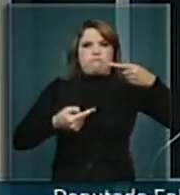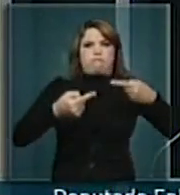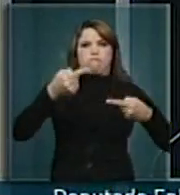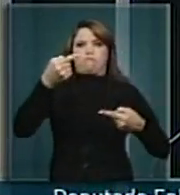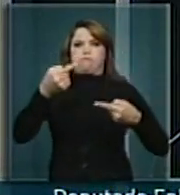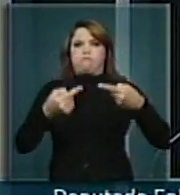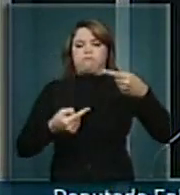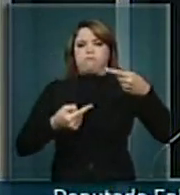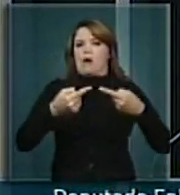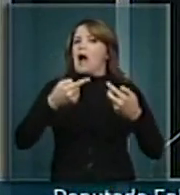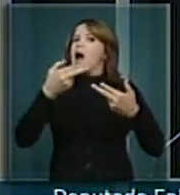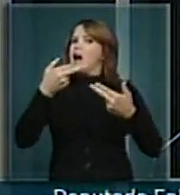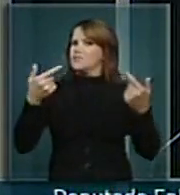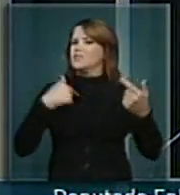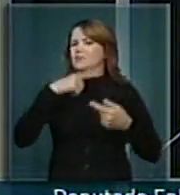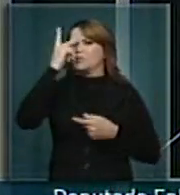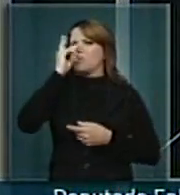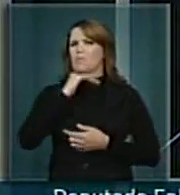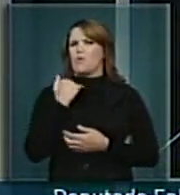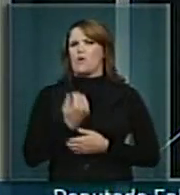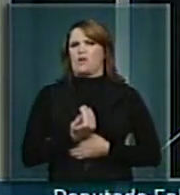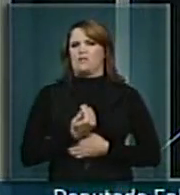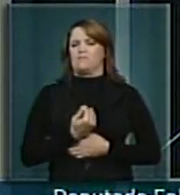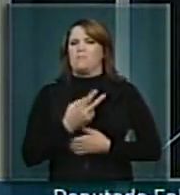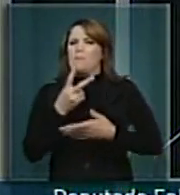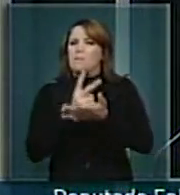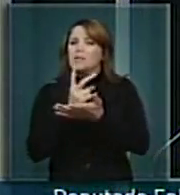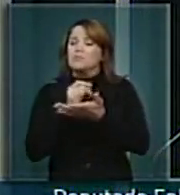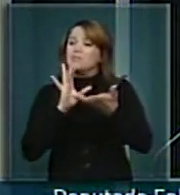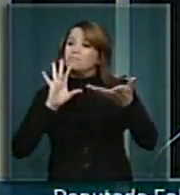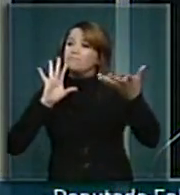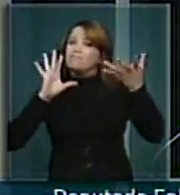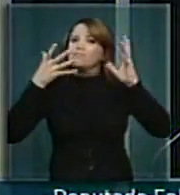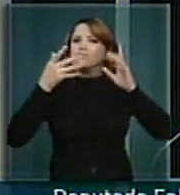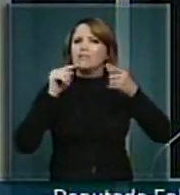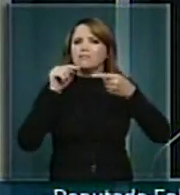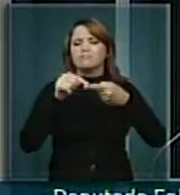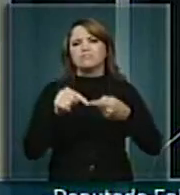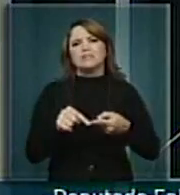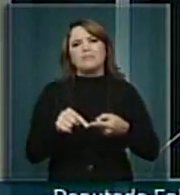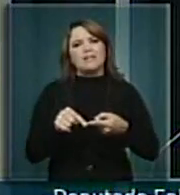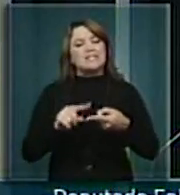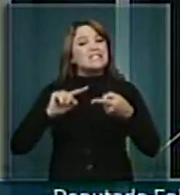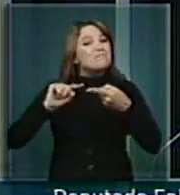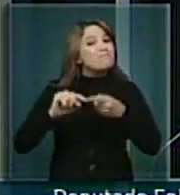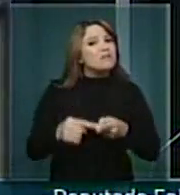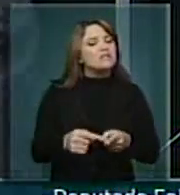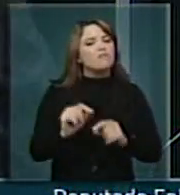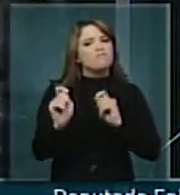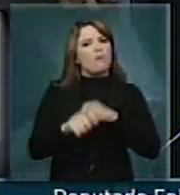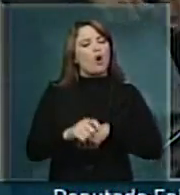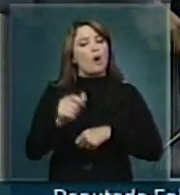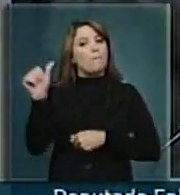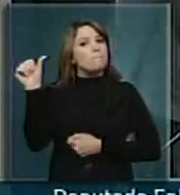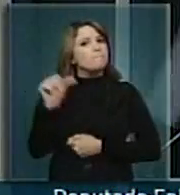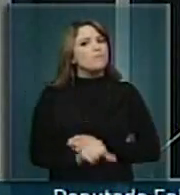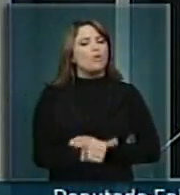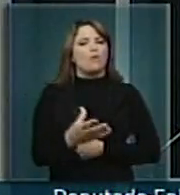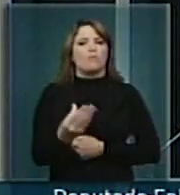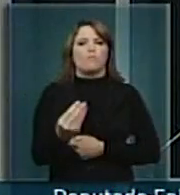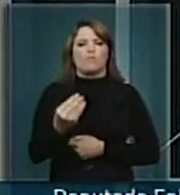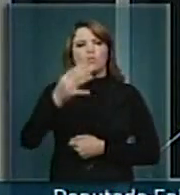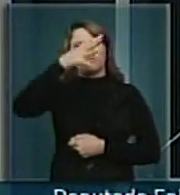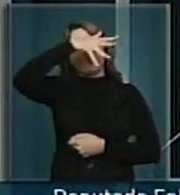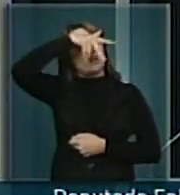muitas vezes sangrentos. Ainda que circunstâncias específicas possam agravar em Mato Grosso